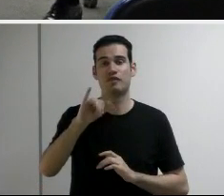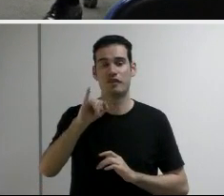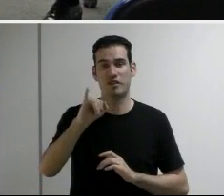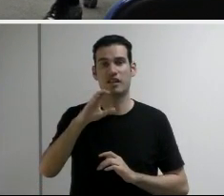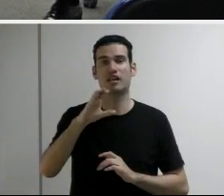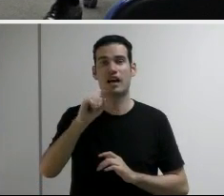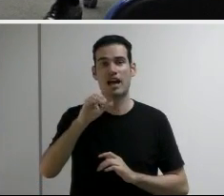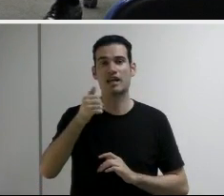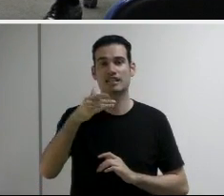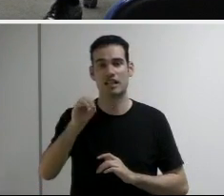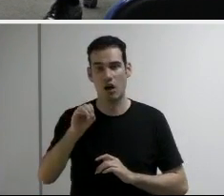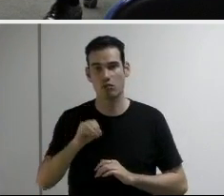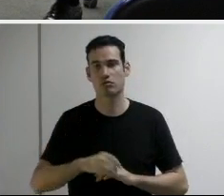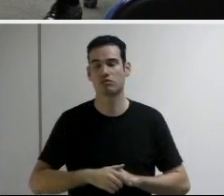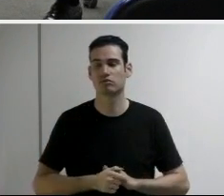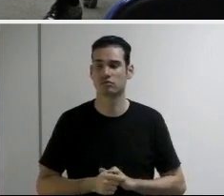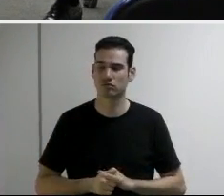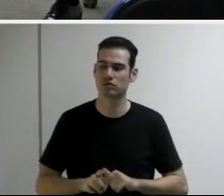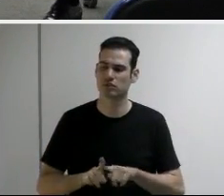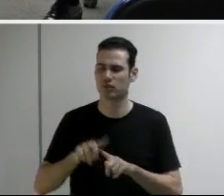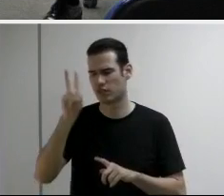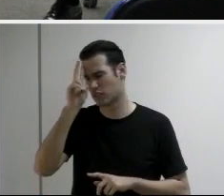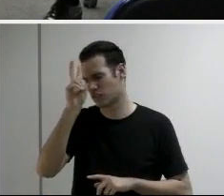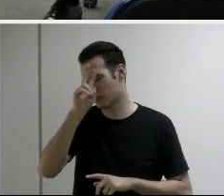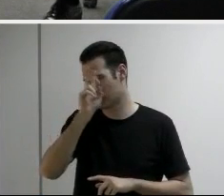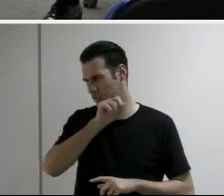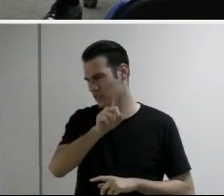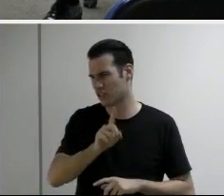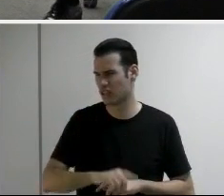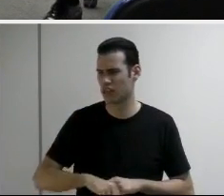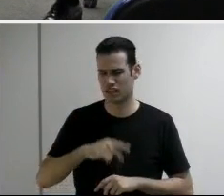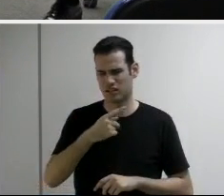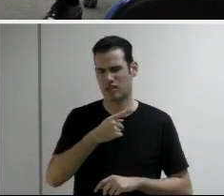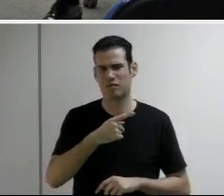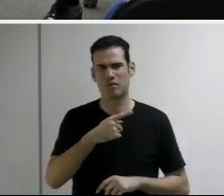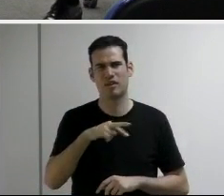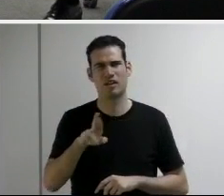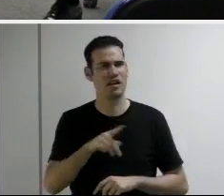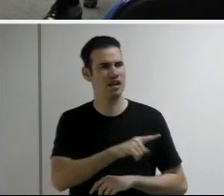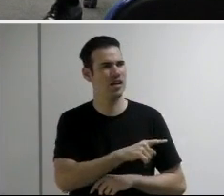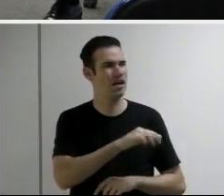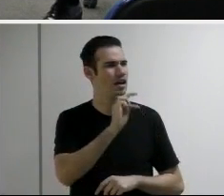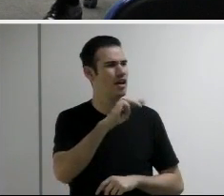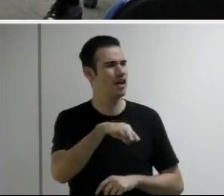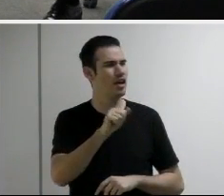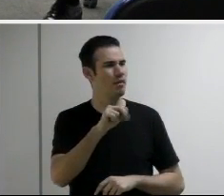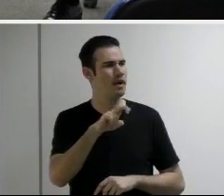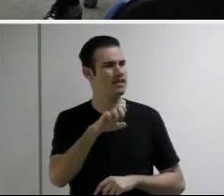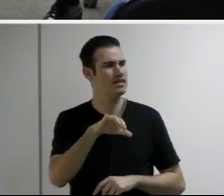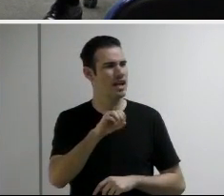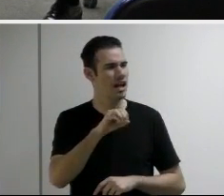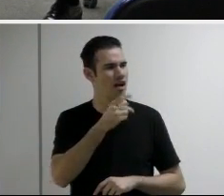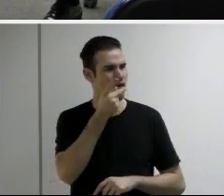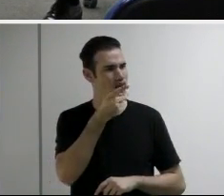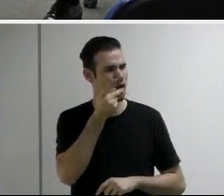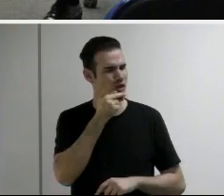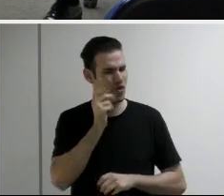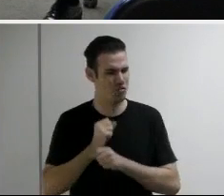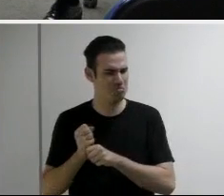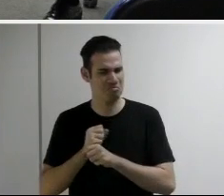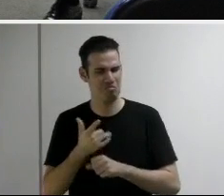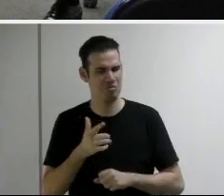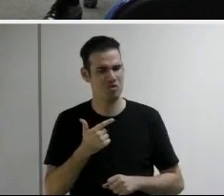implementação de GDPR. E até lembrando uma coisa, vocês falam de GDPR na influência, o Marcel falou que o que vai acontecer por 2 anos.